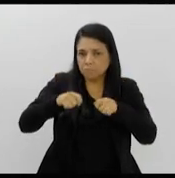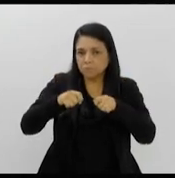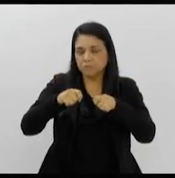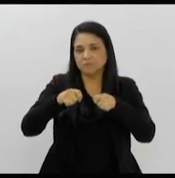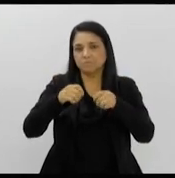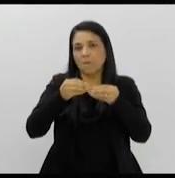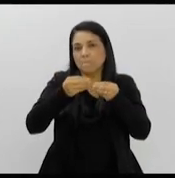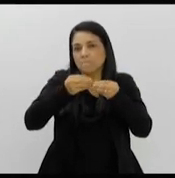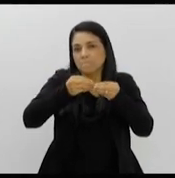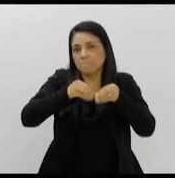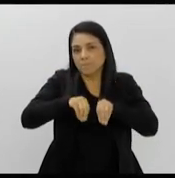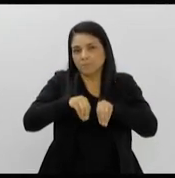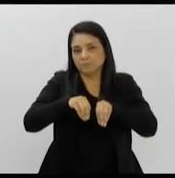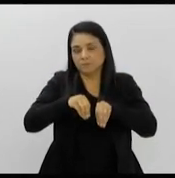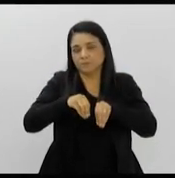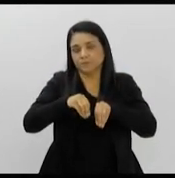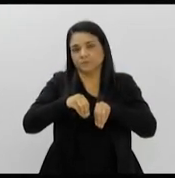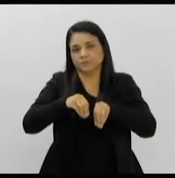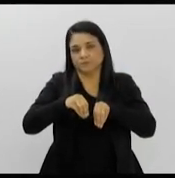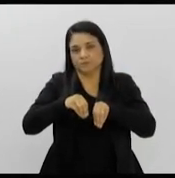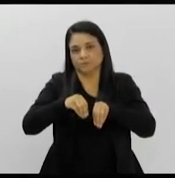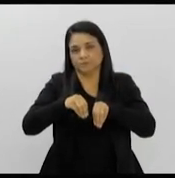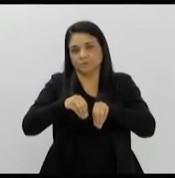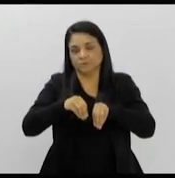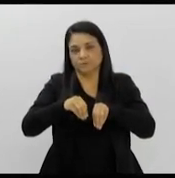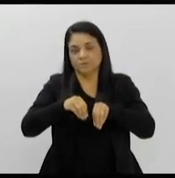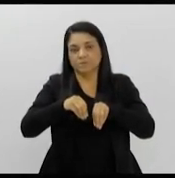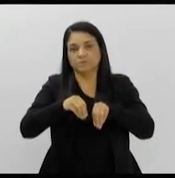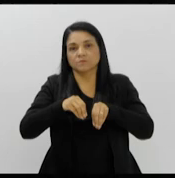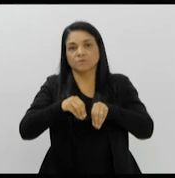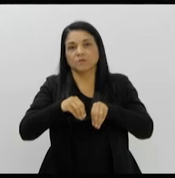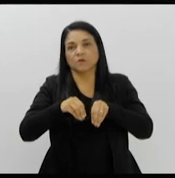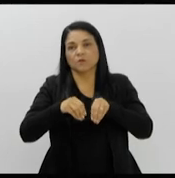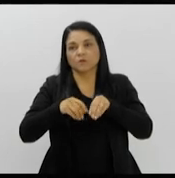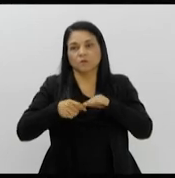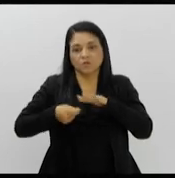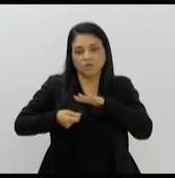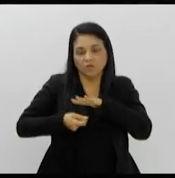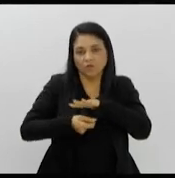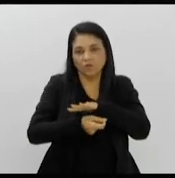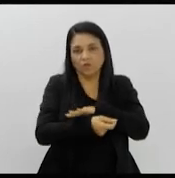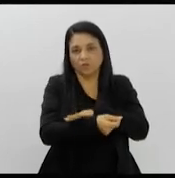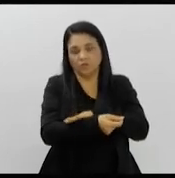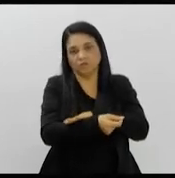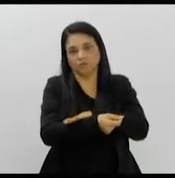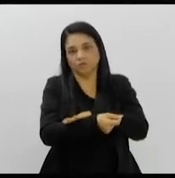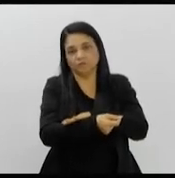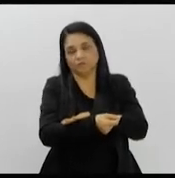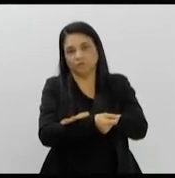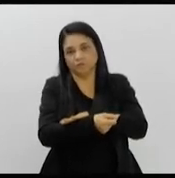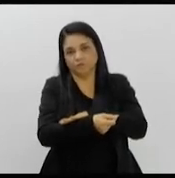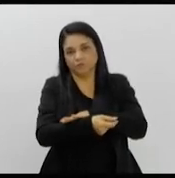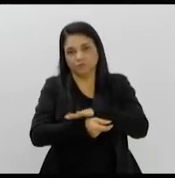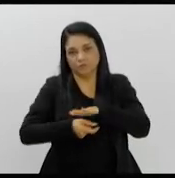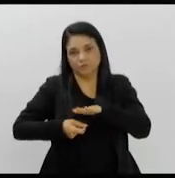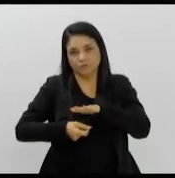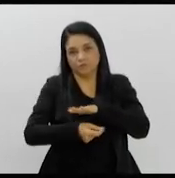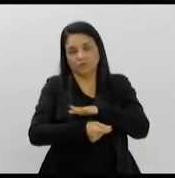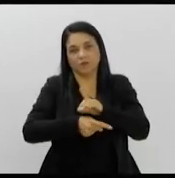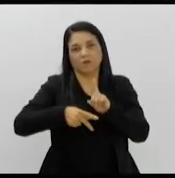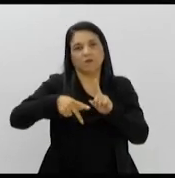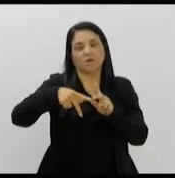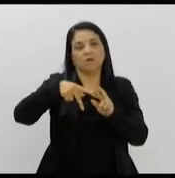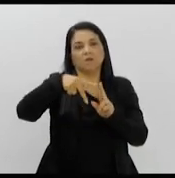comprometer definitivamente o fundo Previdenciário do Rio